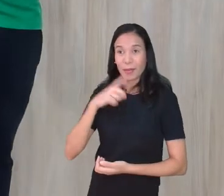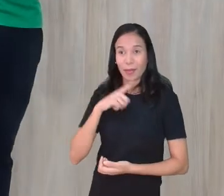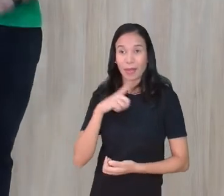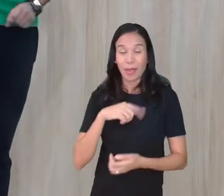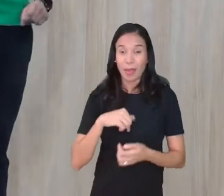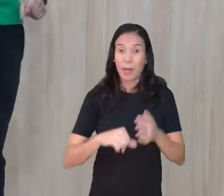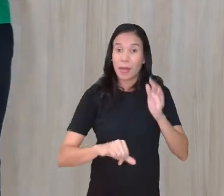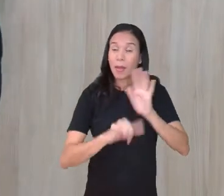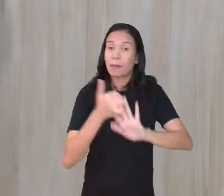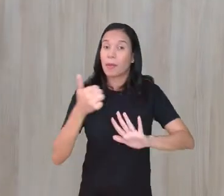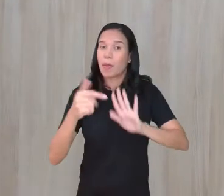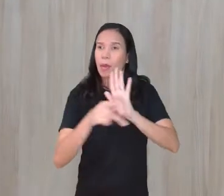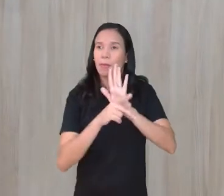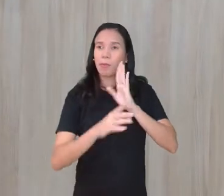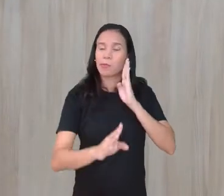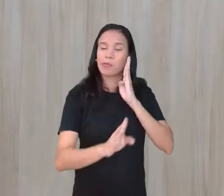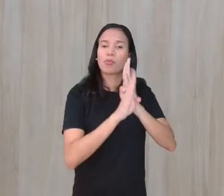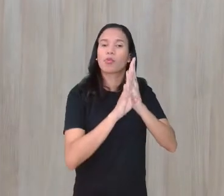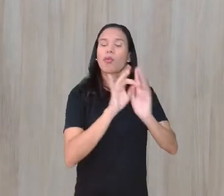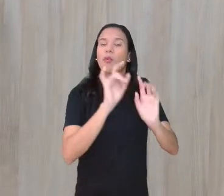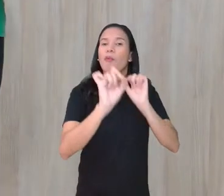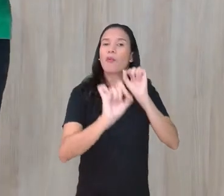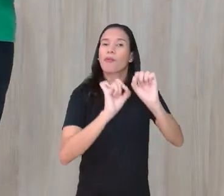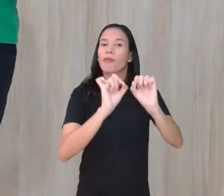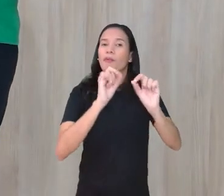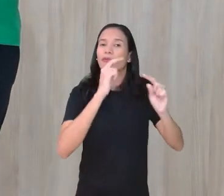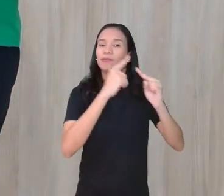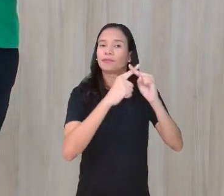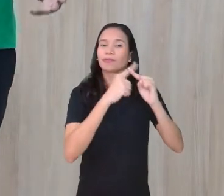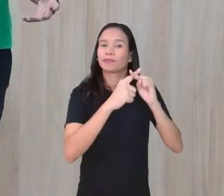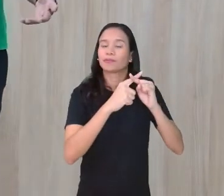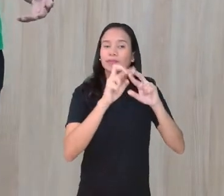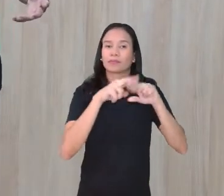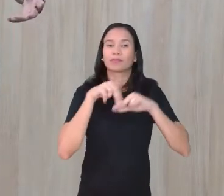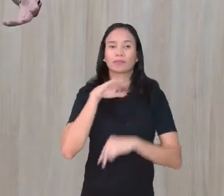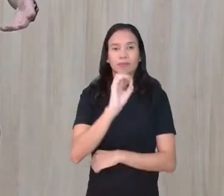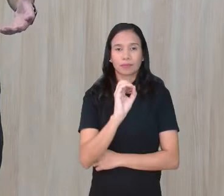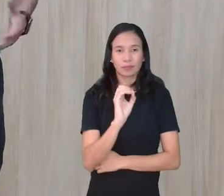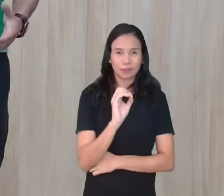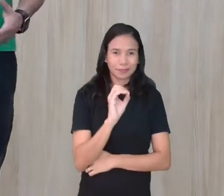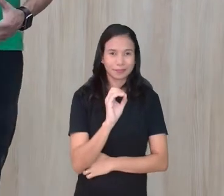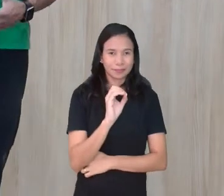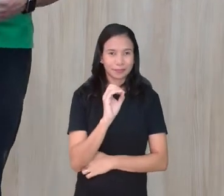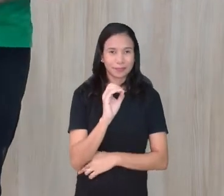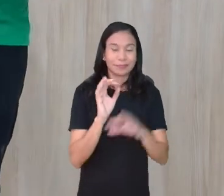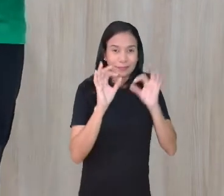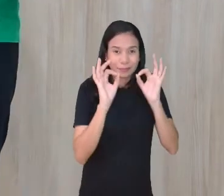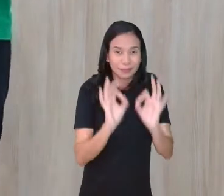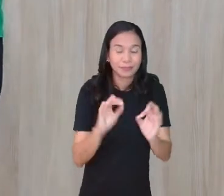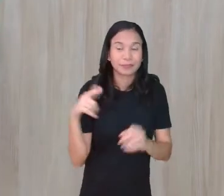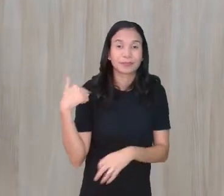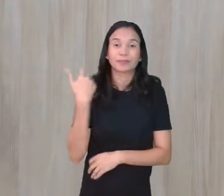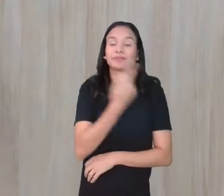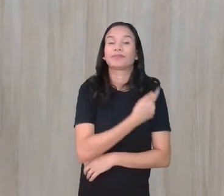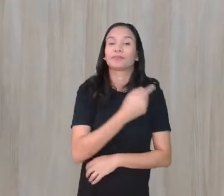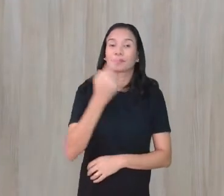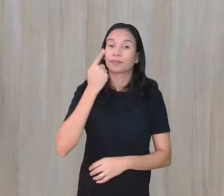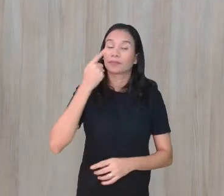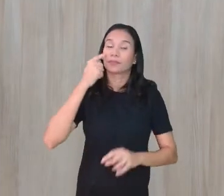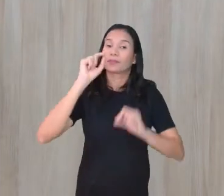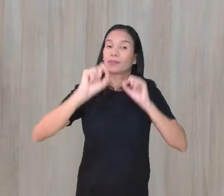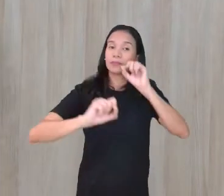primeira multiplicação que a gente encontra é a multiplicação por zero, certo? Então, a gente viu aí que